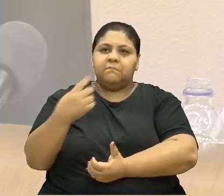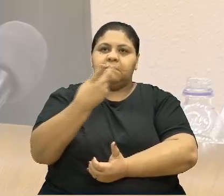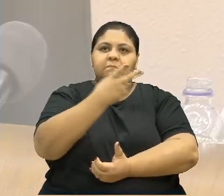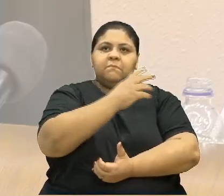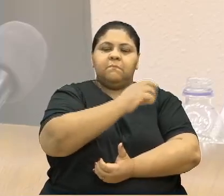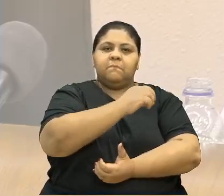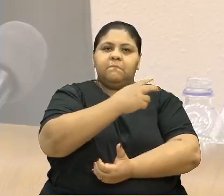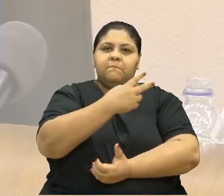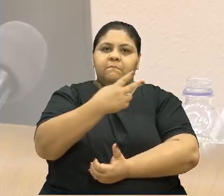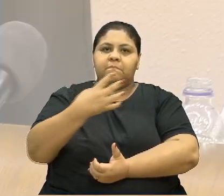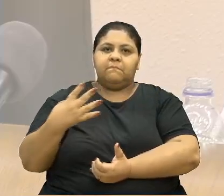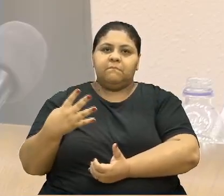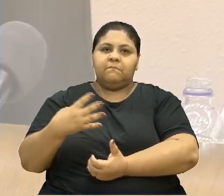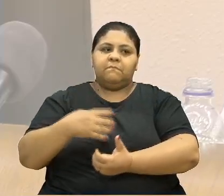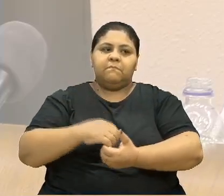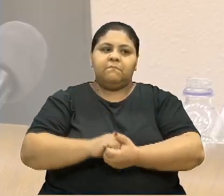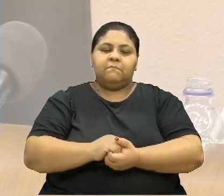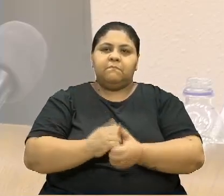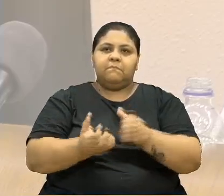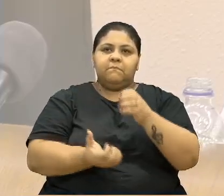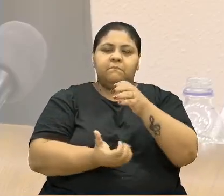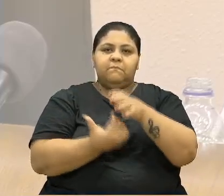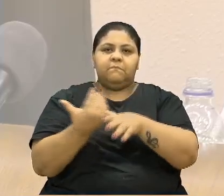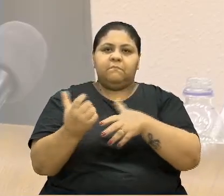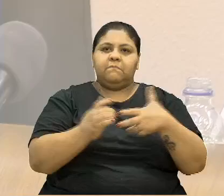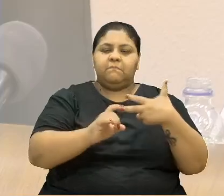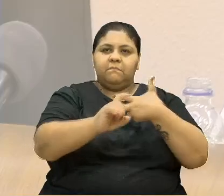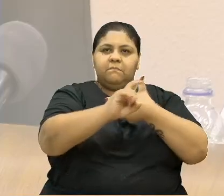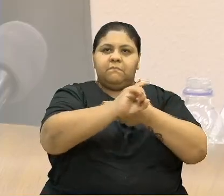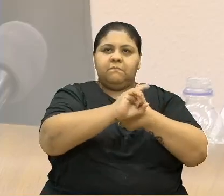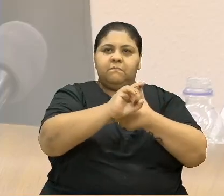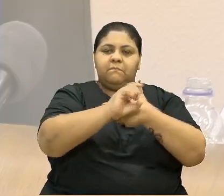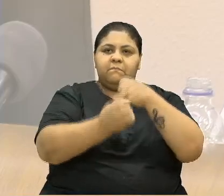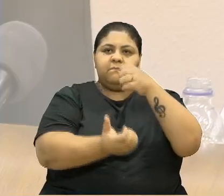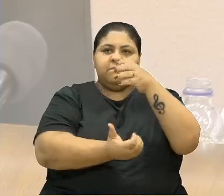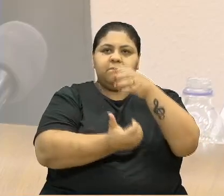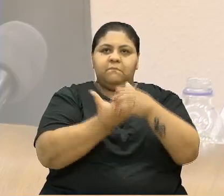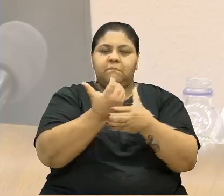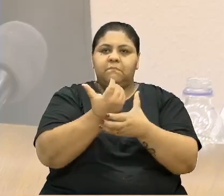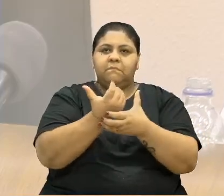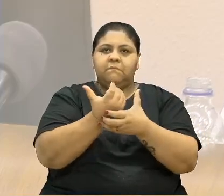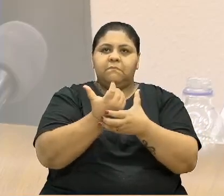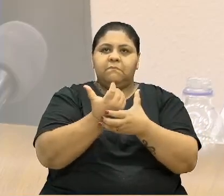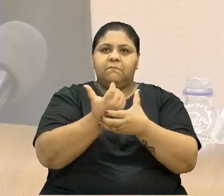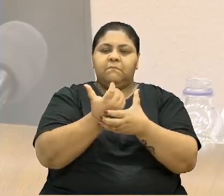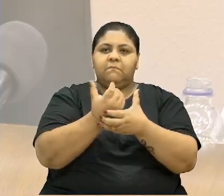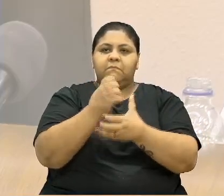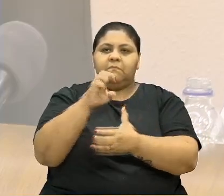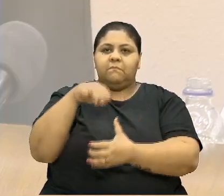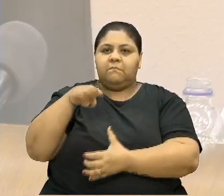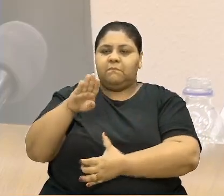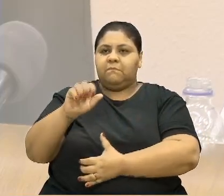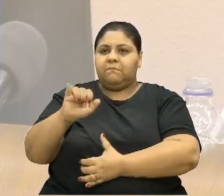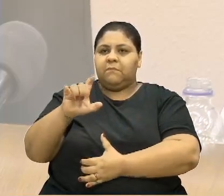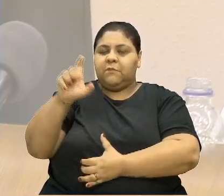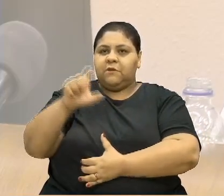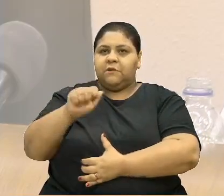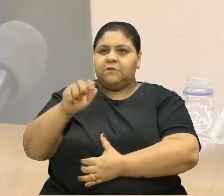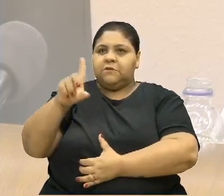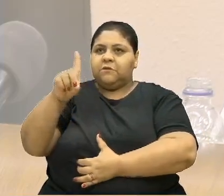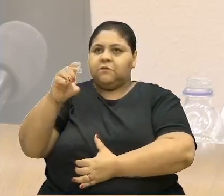273/2024, de autoria do Poder Executivo, que institui o título Embaixador do Turismo de Caxias do Sul.